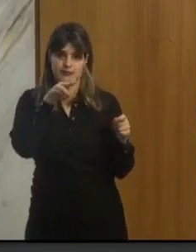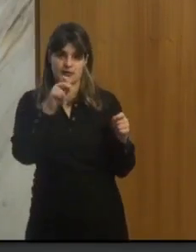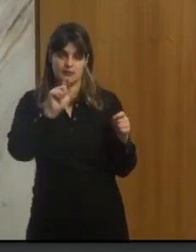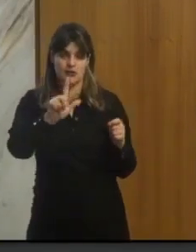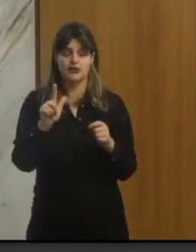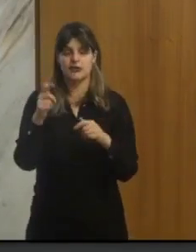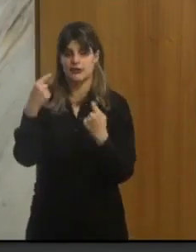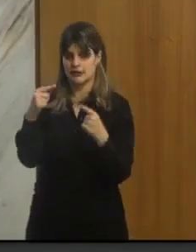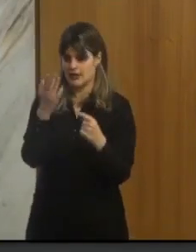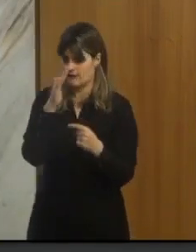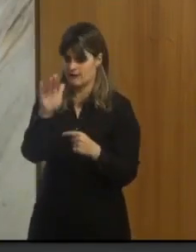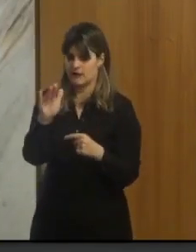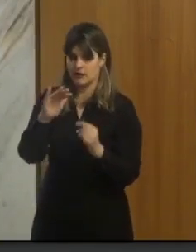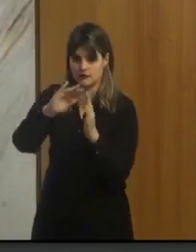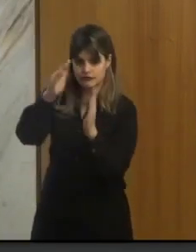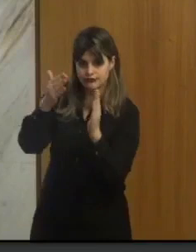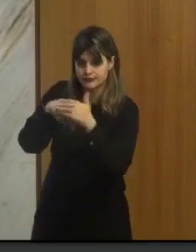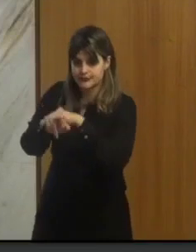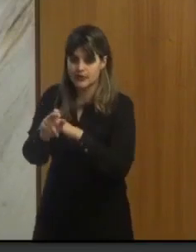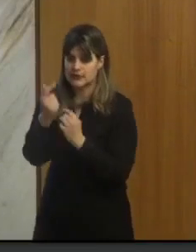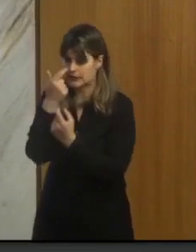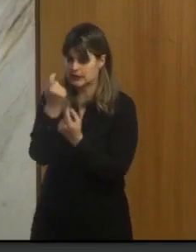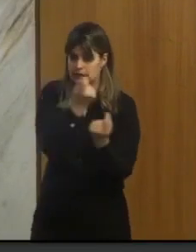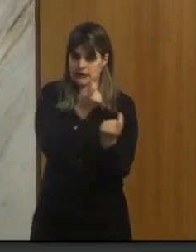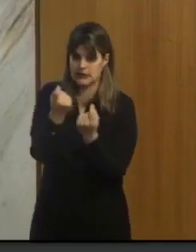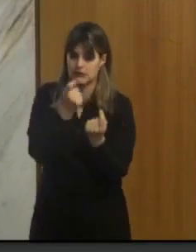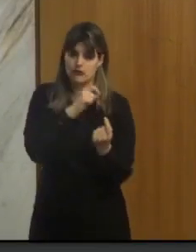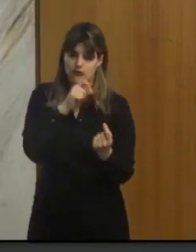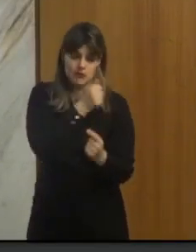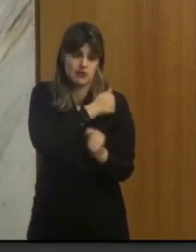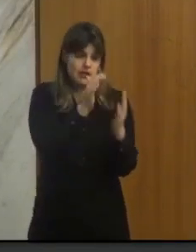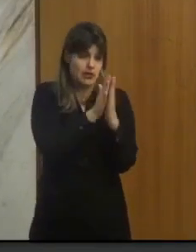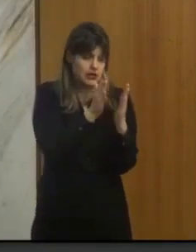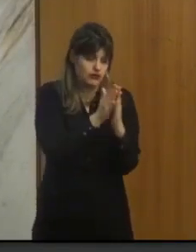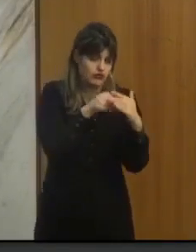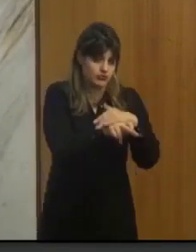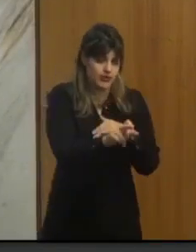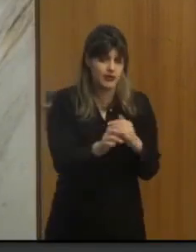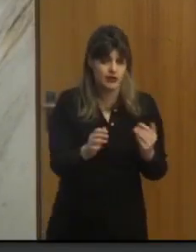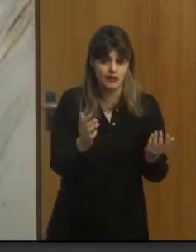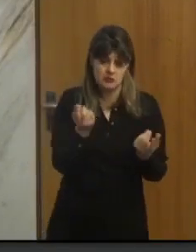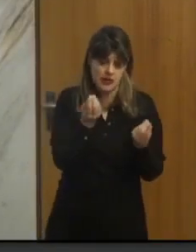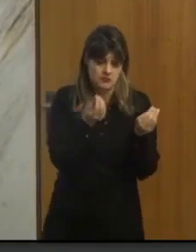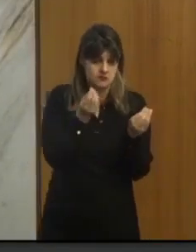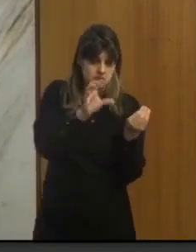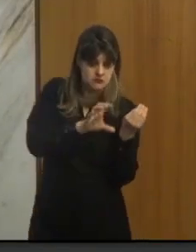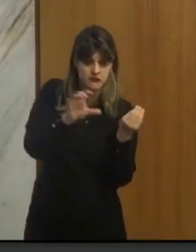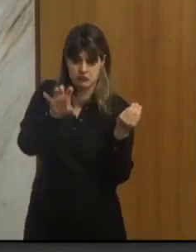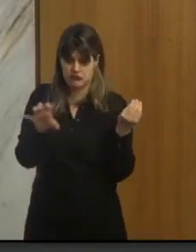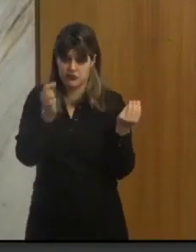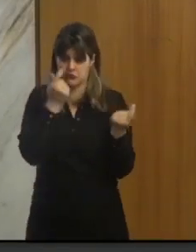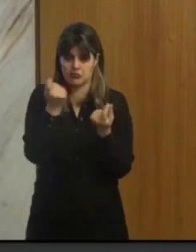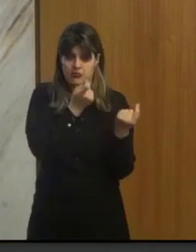um alpendre, provavelmente semelhante ao que teria a Igreja de Santiago, semelhante ou neste, com este perfil, tem um óculo, uma